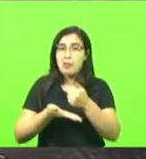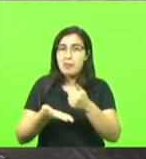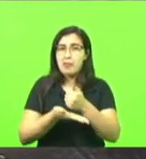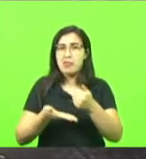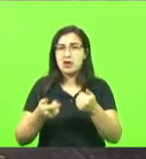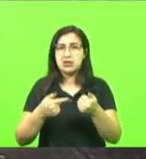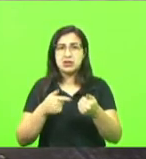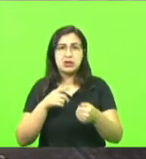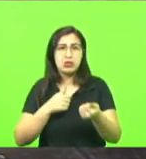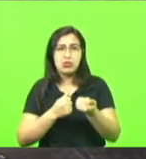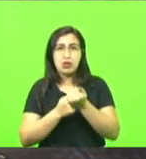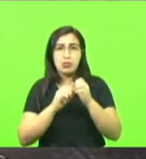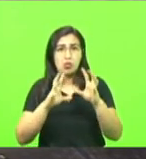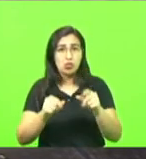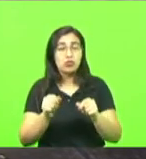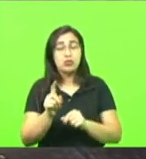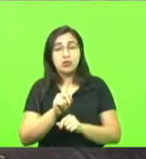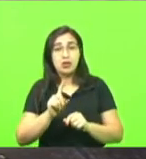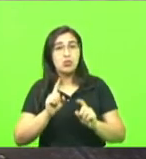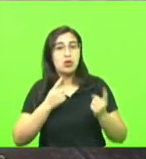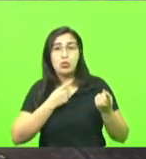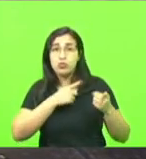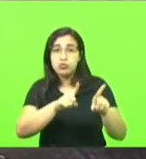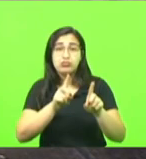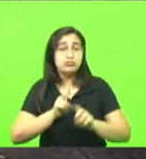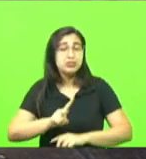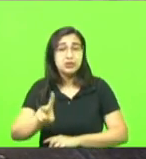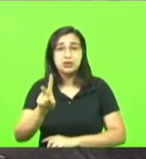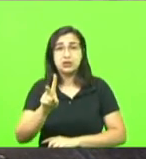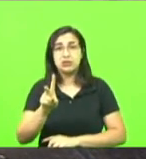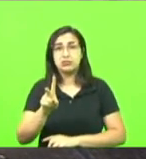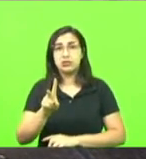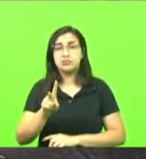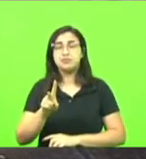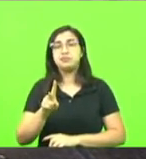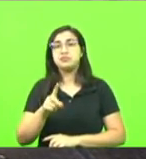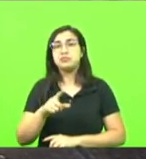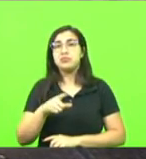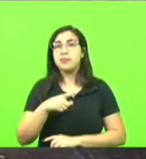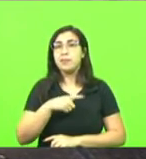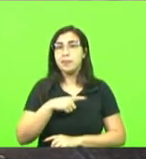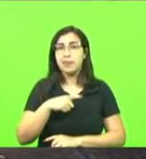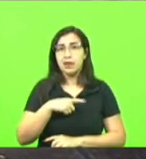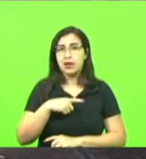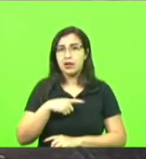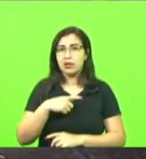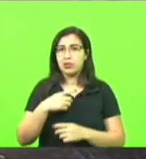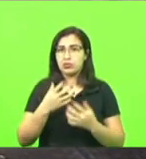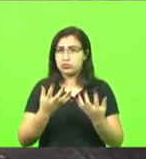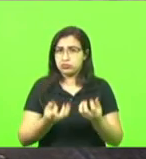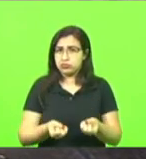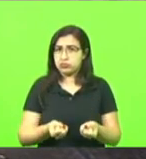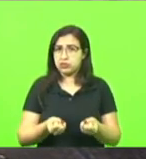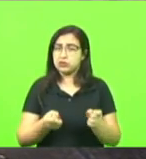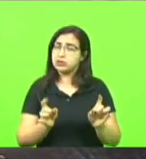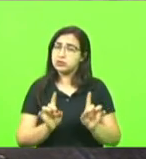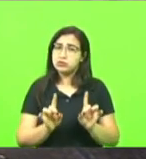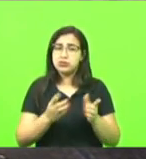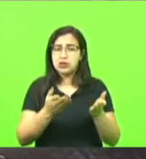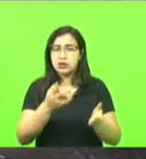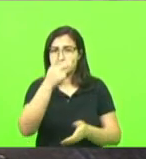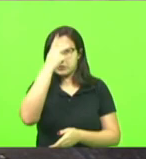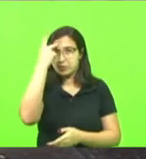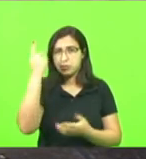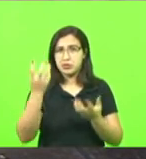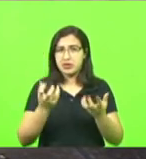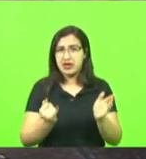ruim. Mas eu sou oposição sempre, e inflexível quanto a isso, a quem quer colocar a mão no bolso do catarinense. Quer